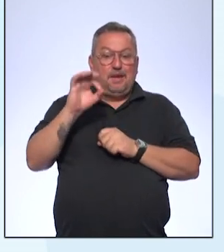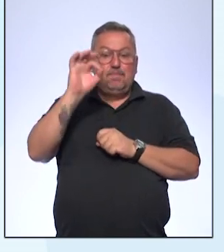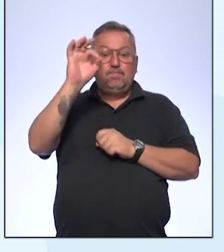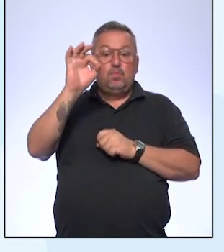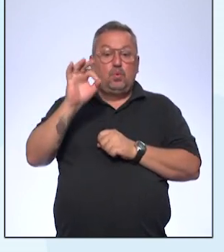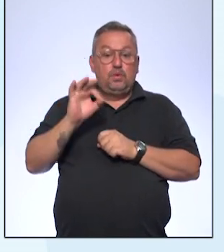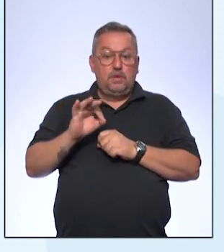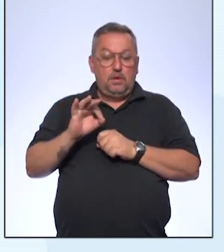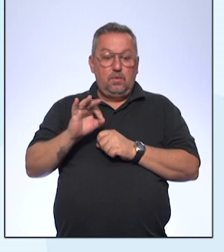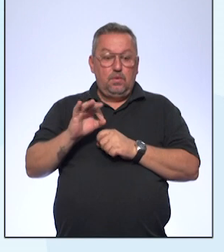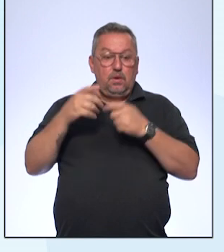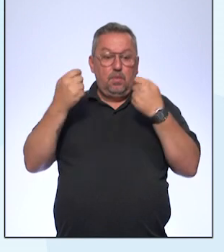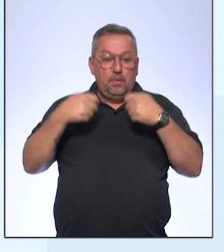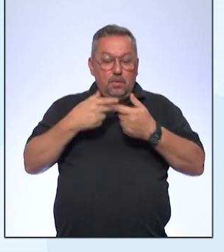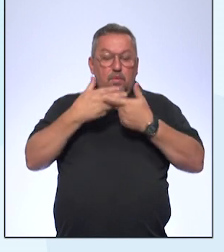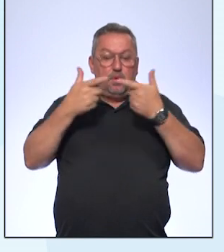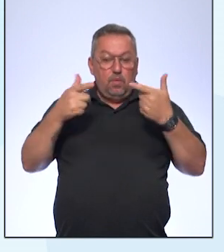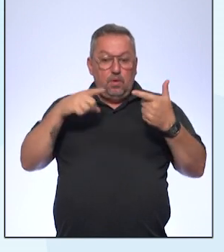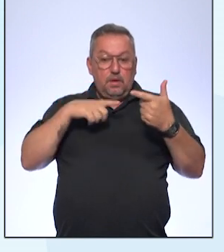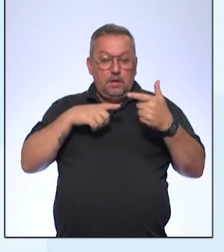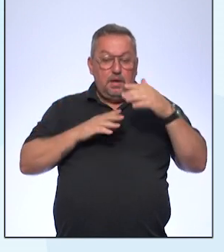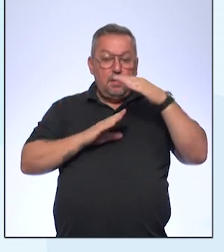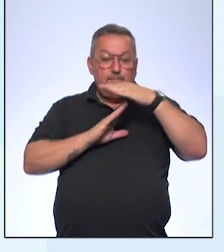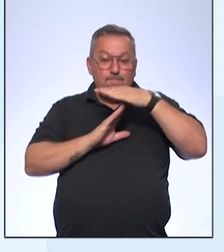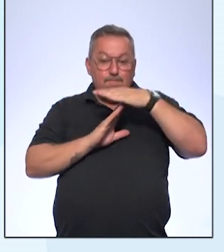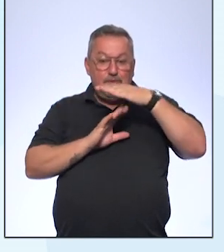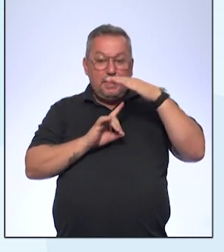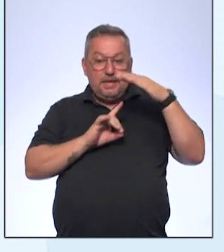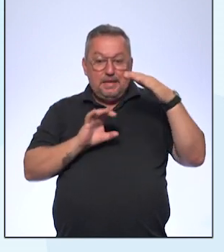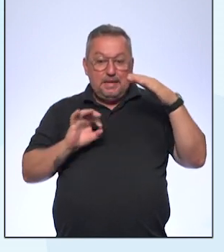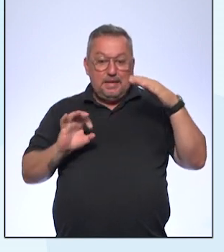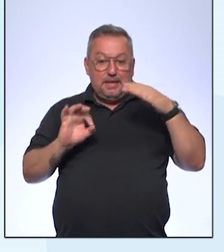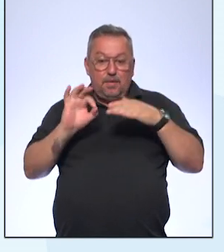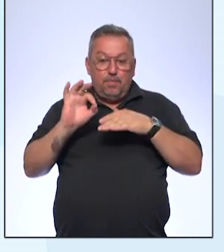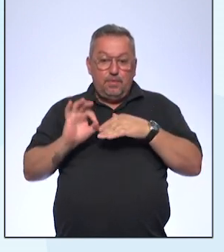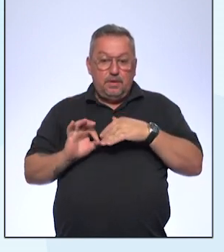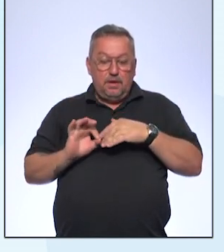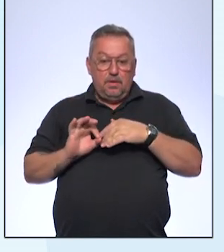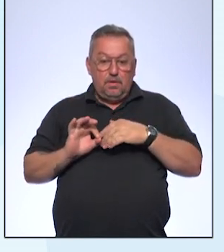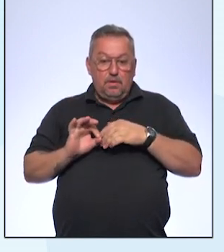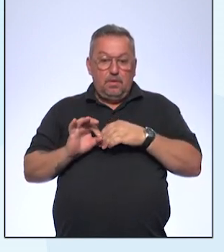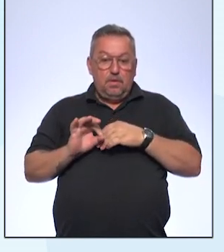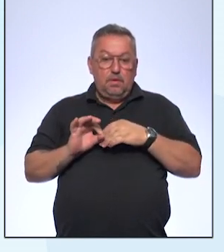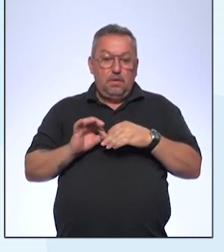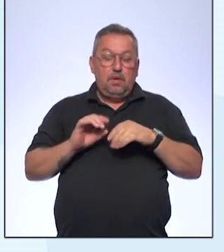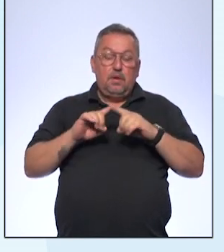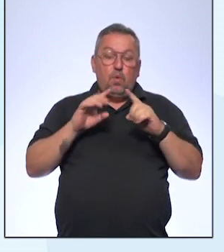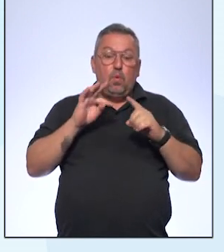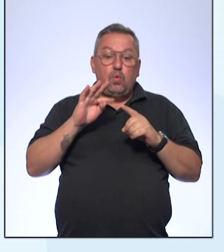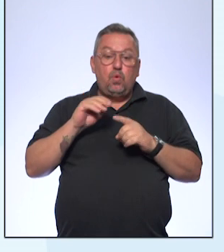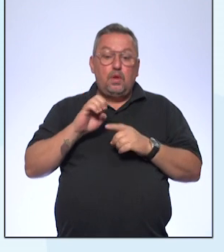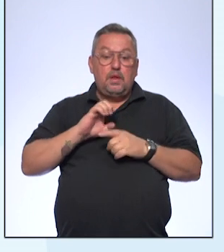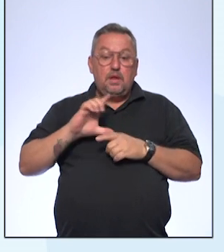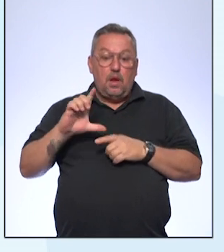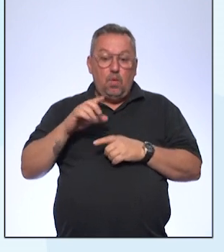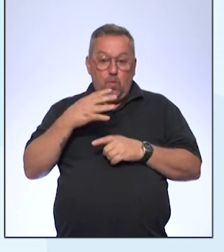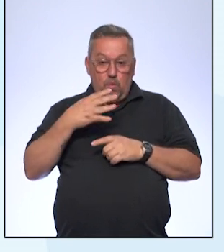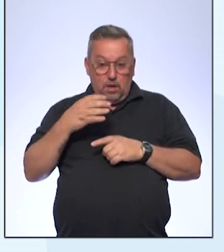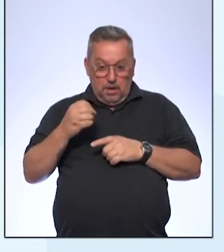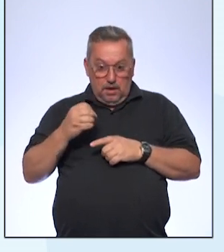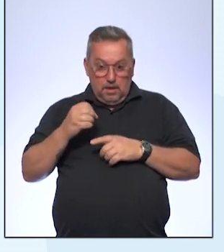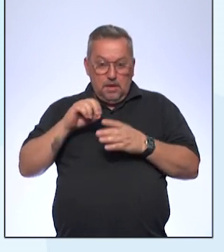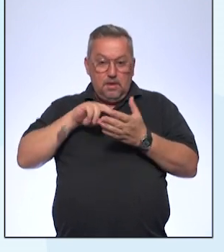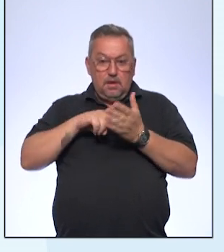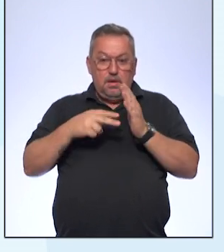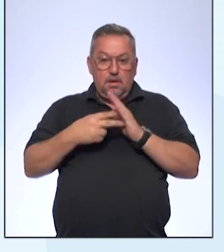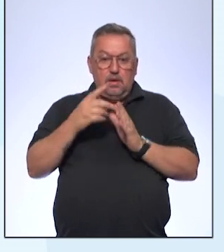Então, eu preciso de alguma coisa que seja 100%. E no caso, o total de alunos representa 100%. Qual é a